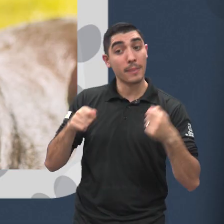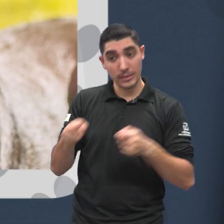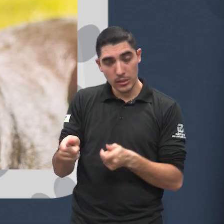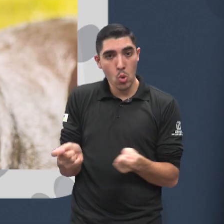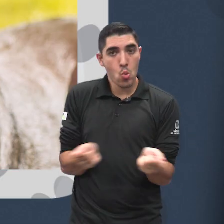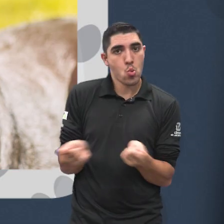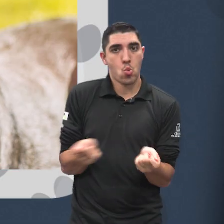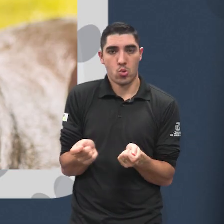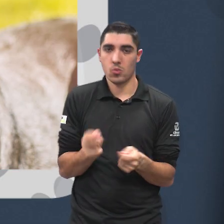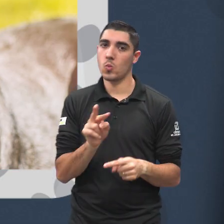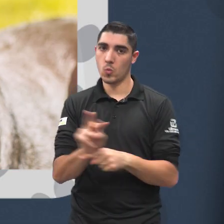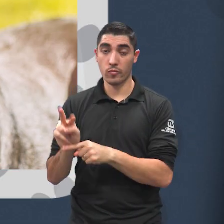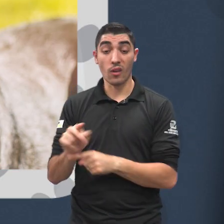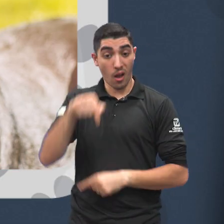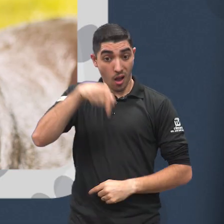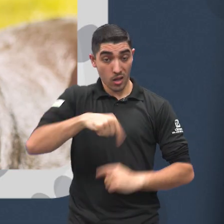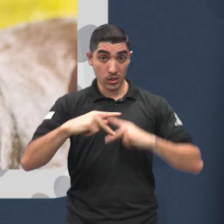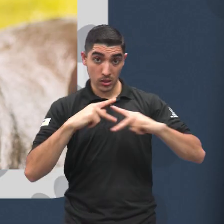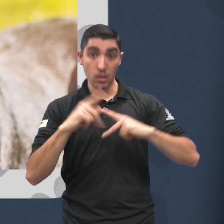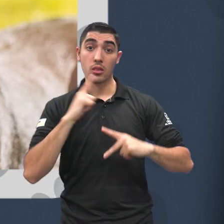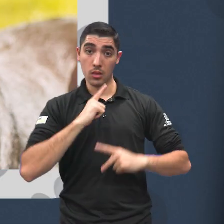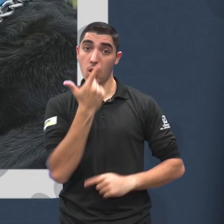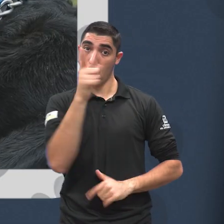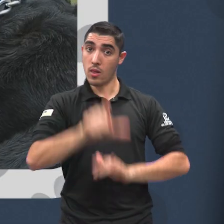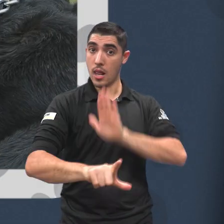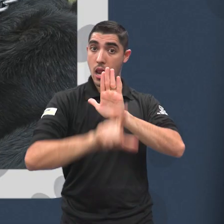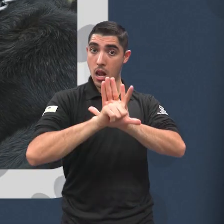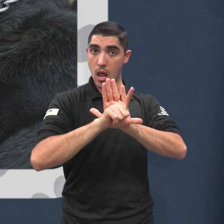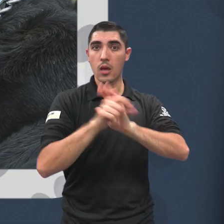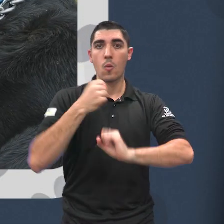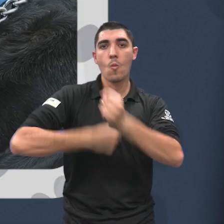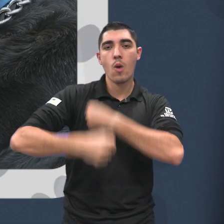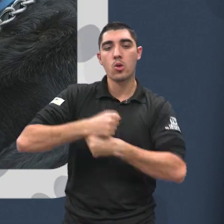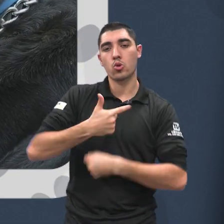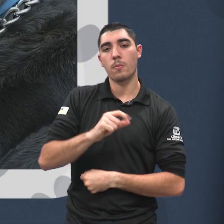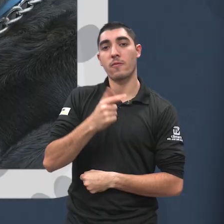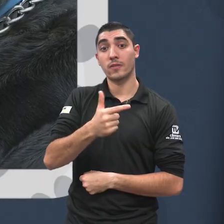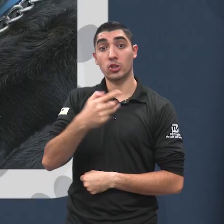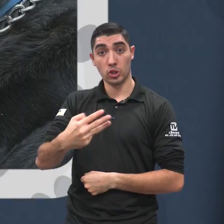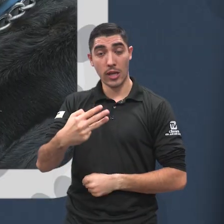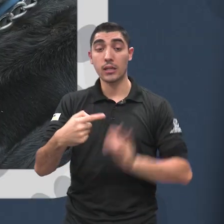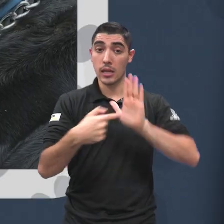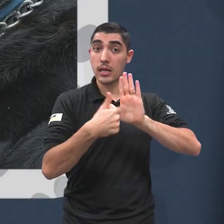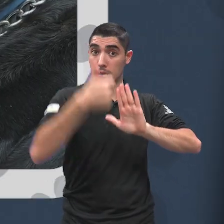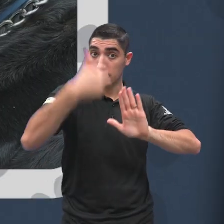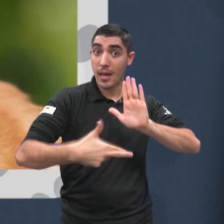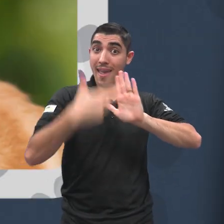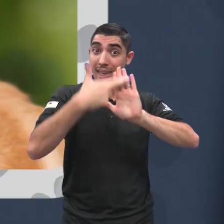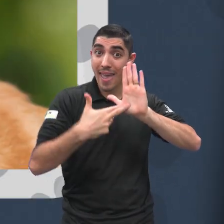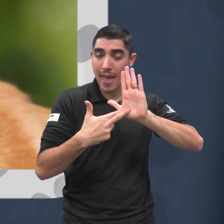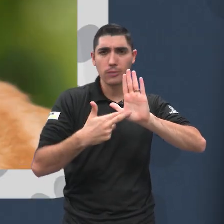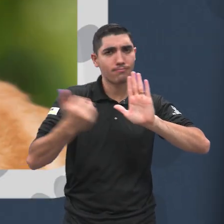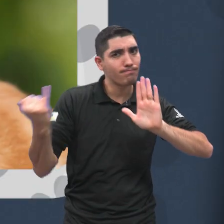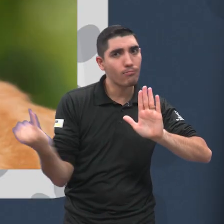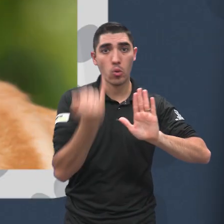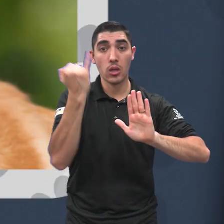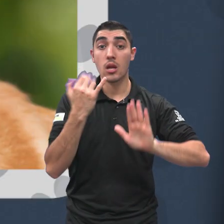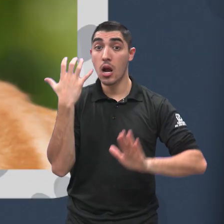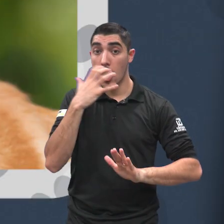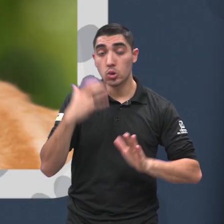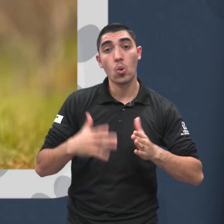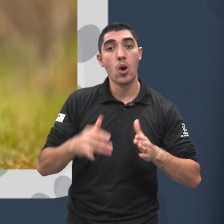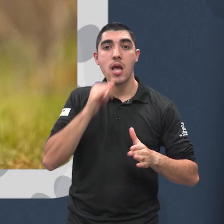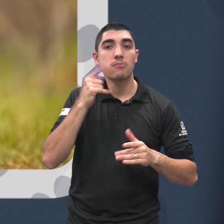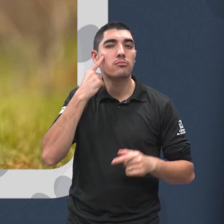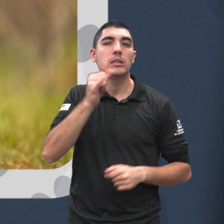durante os passeios. E em São José dos Campos tem uma lei municipal de 2023 que também determina regras claras para